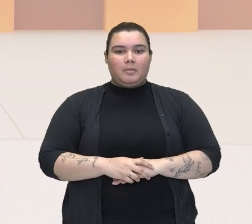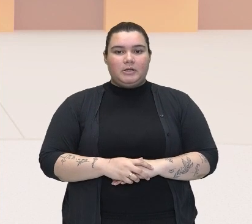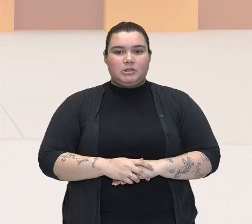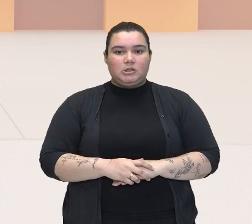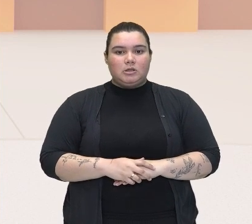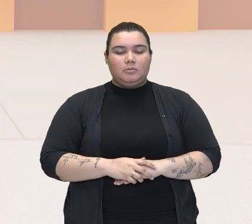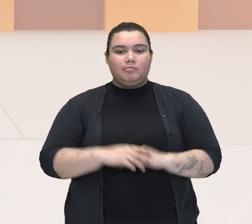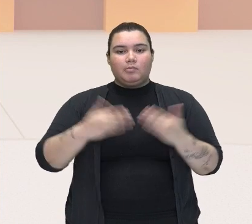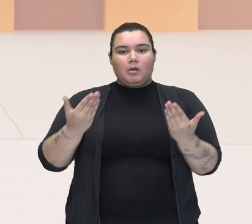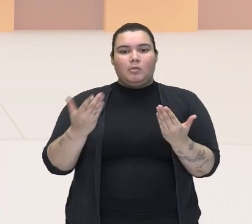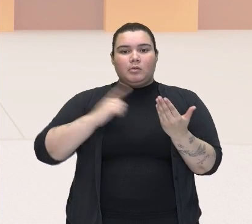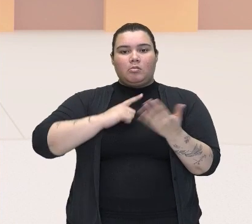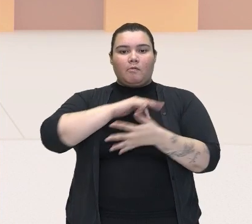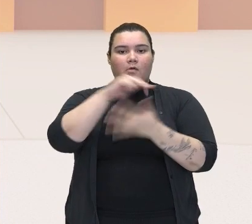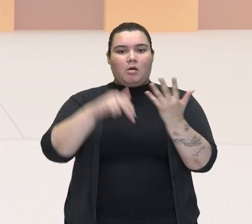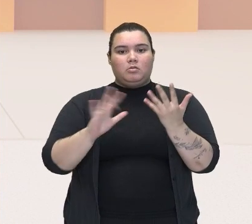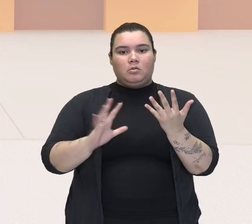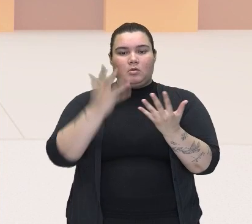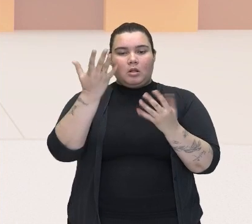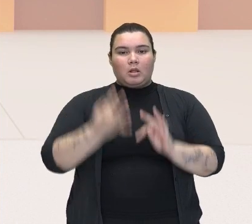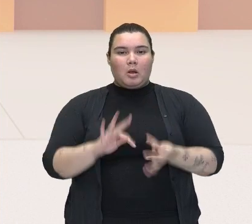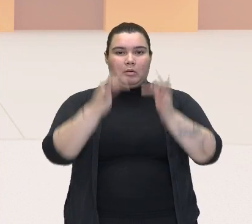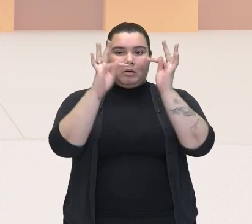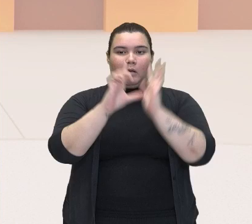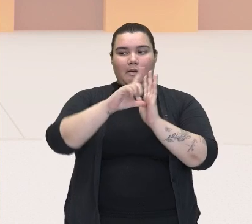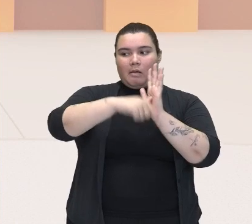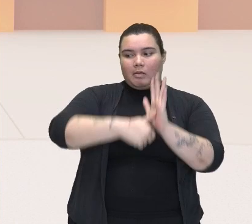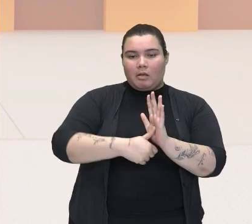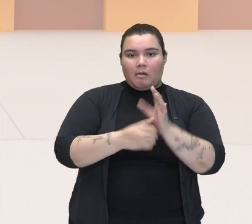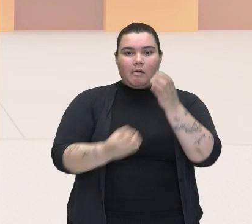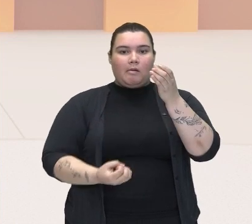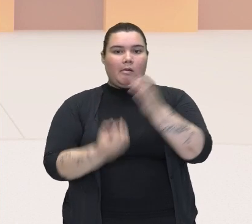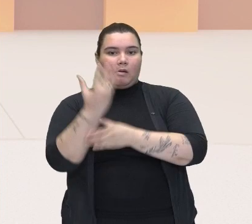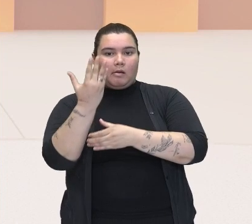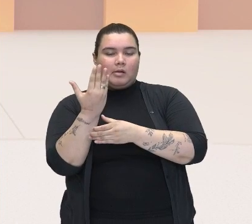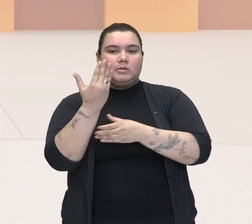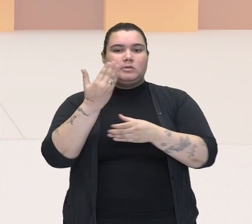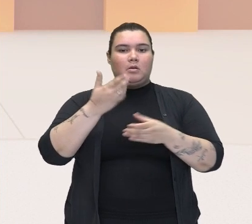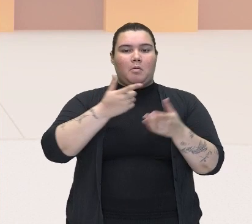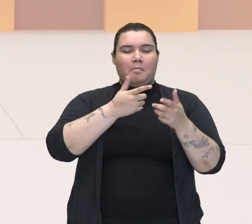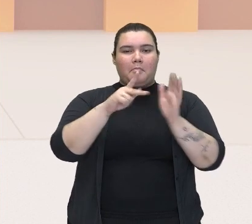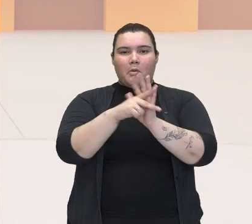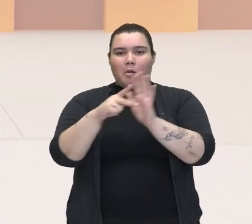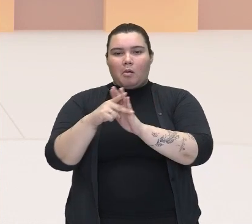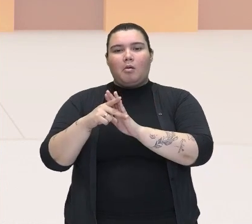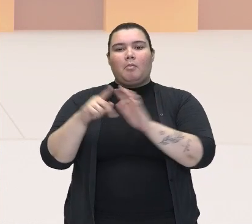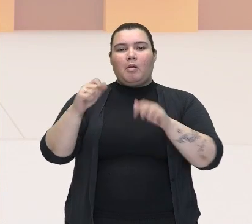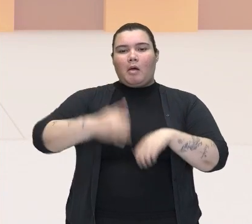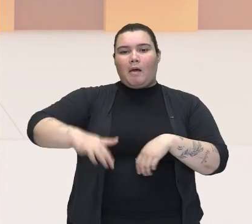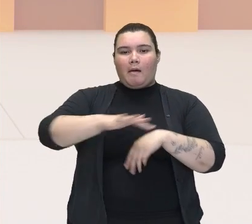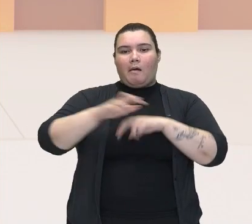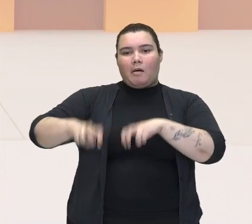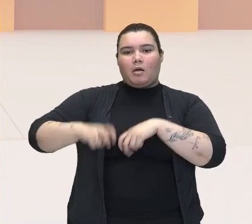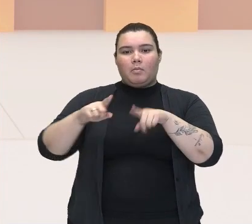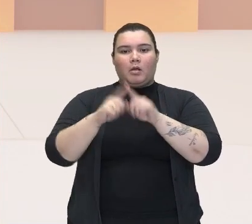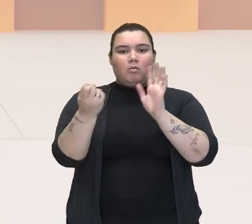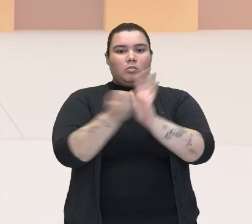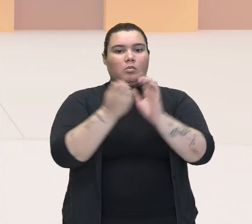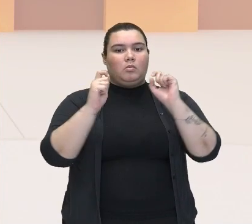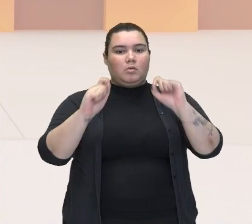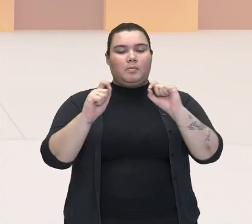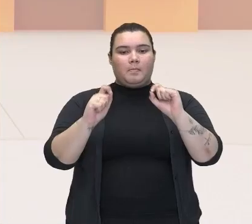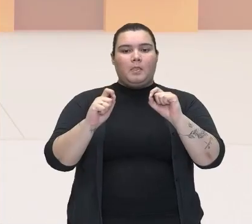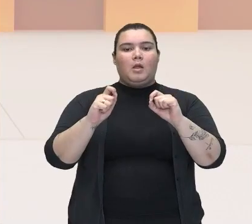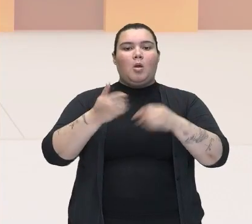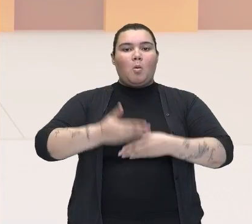corrida armamentista, atraso tecnológico na indústria e no campo, e evento que marca seu fim, a queda do